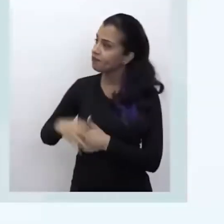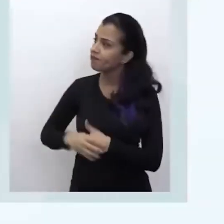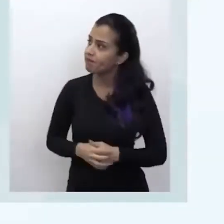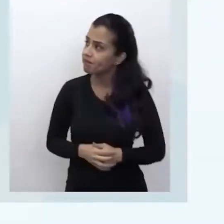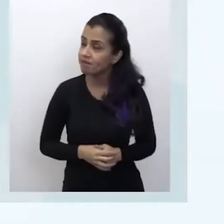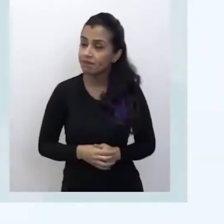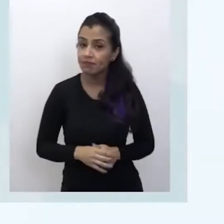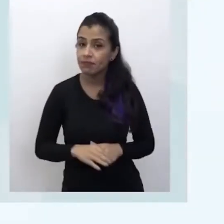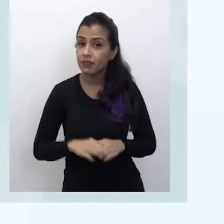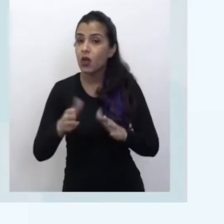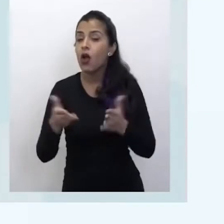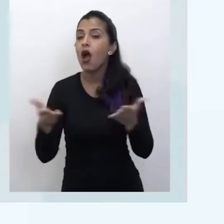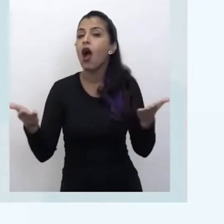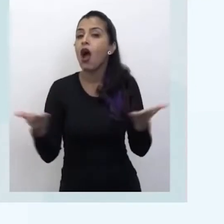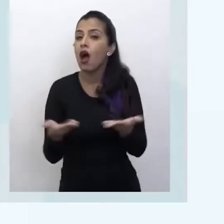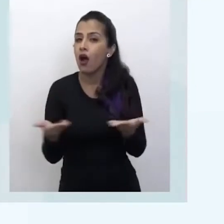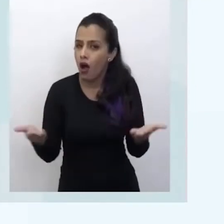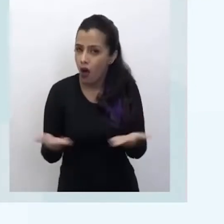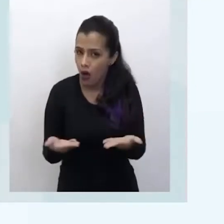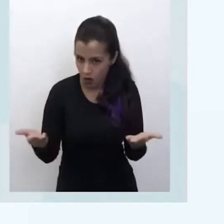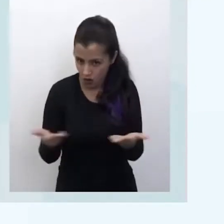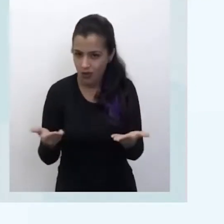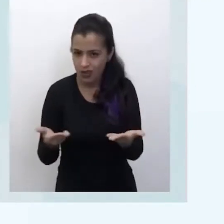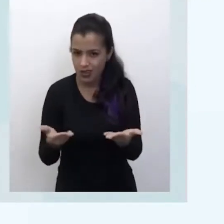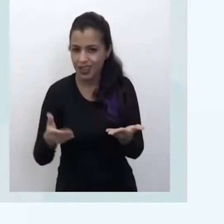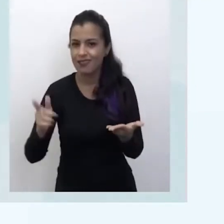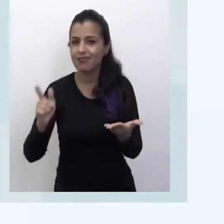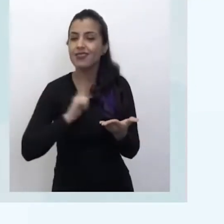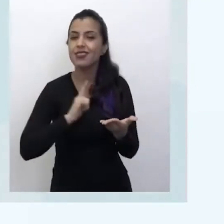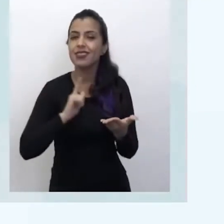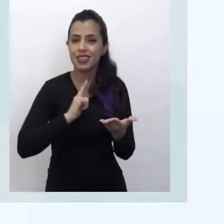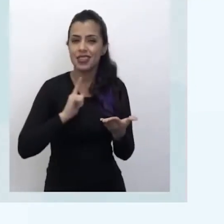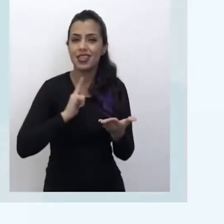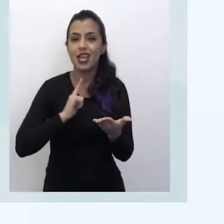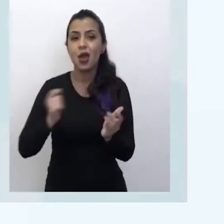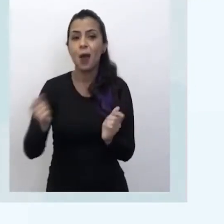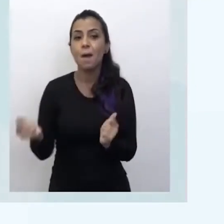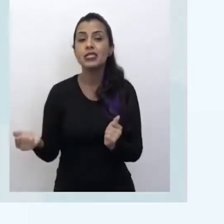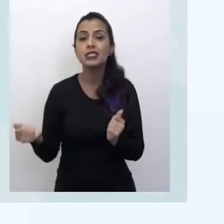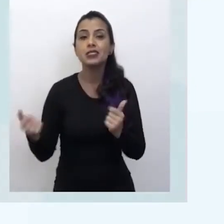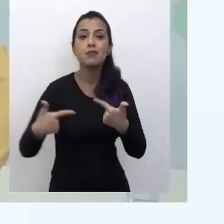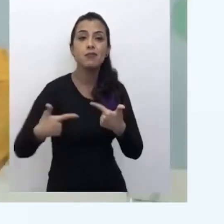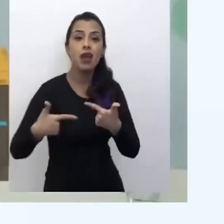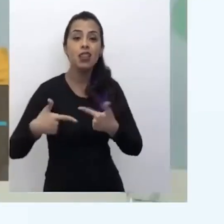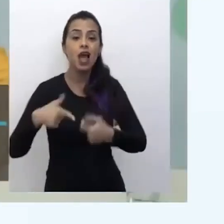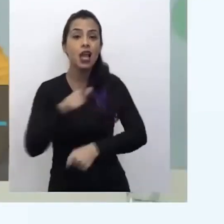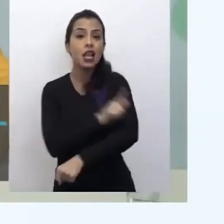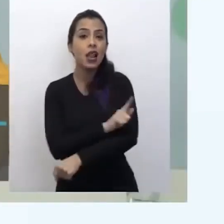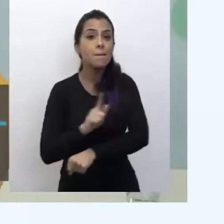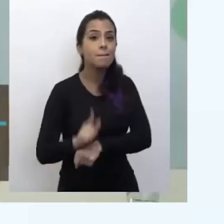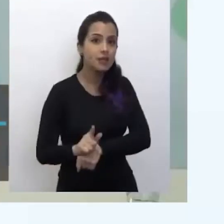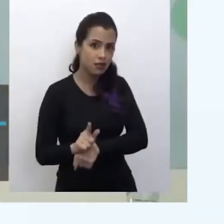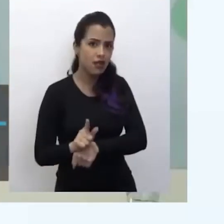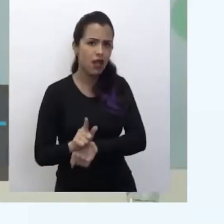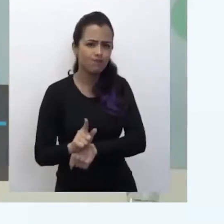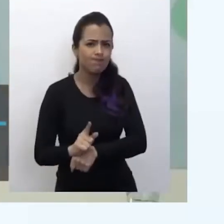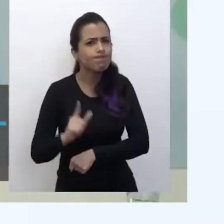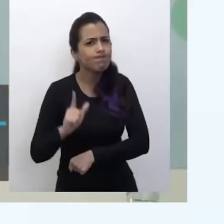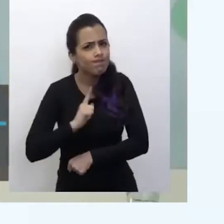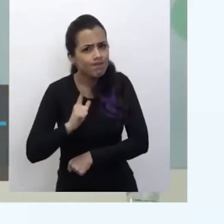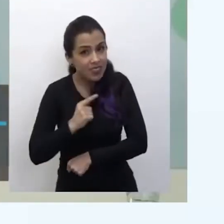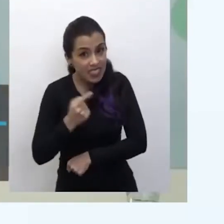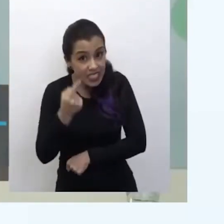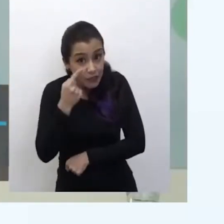Então agora nós chegamos, né, no Slam da Guilhermina. Vocês viram que o Slam da Guilhermina tem um papel